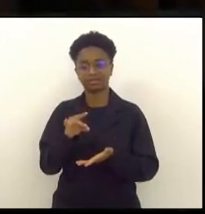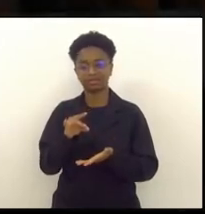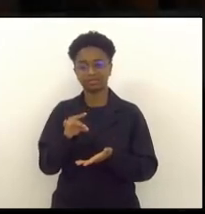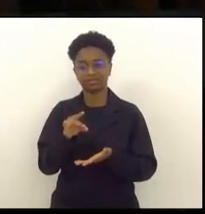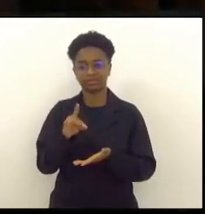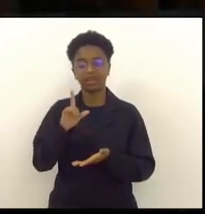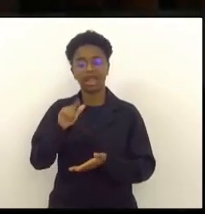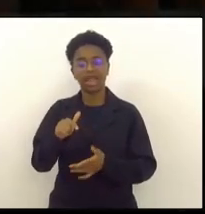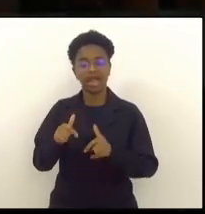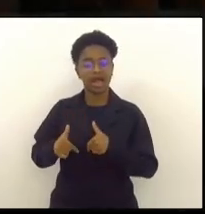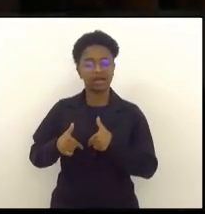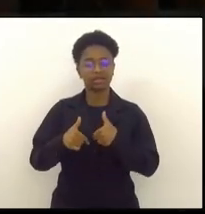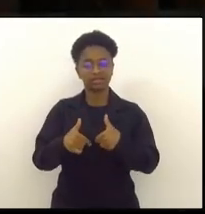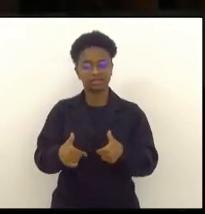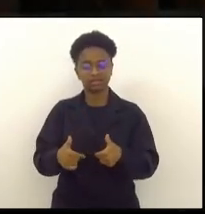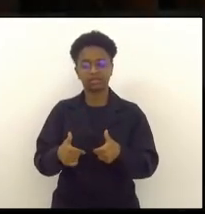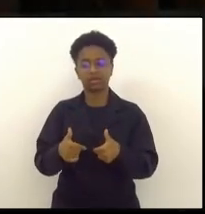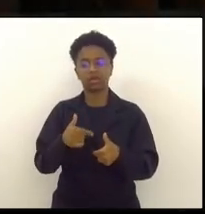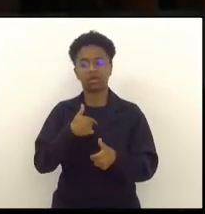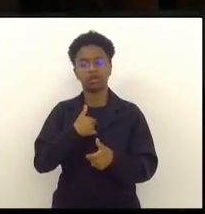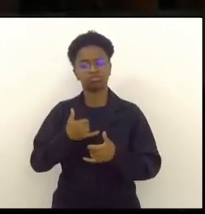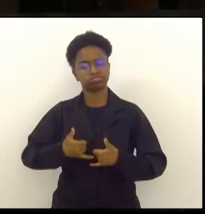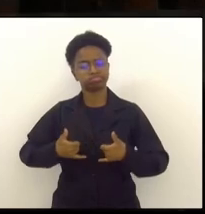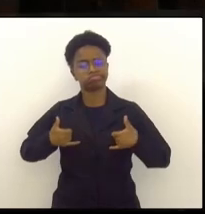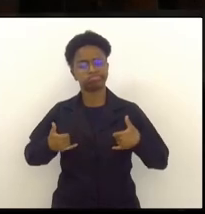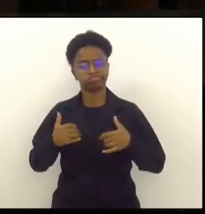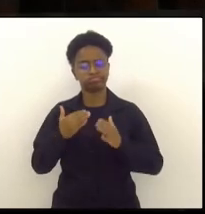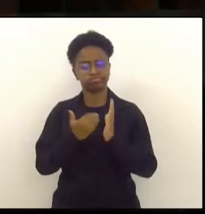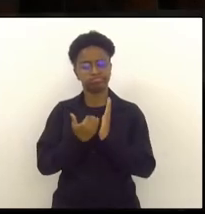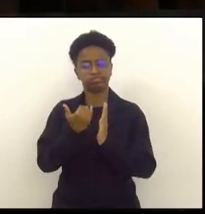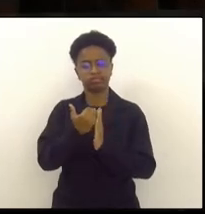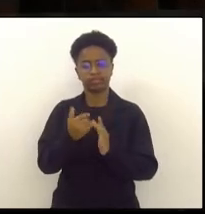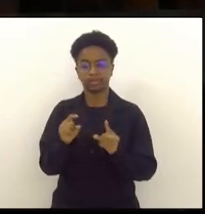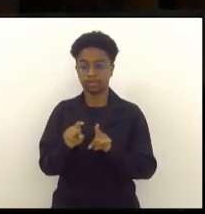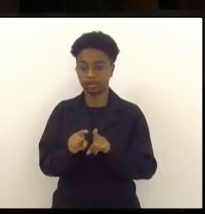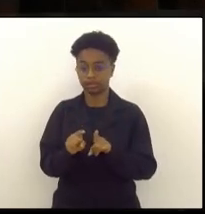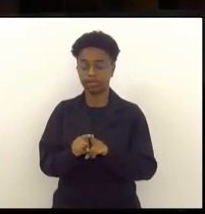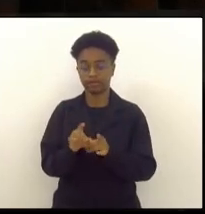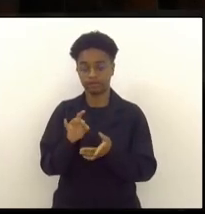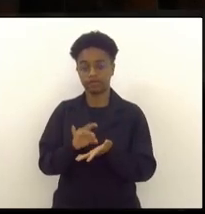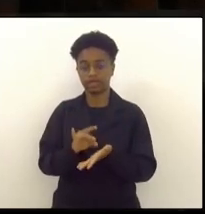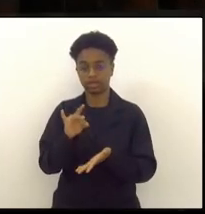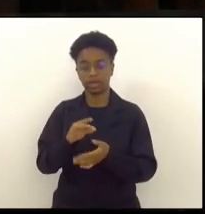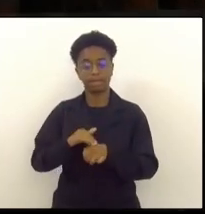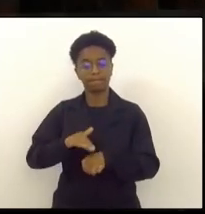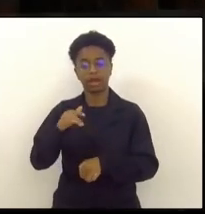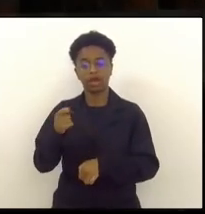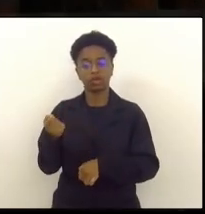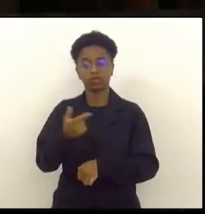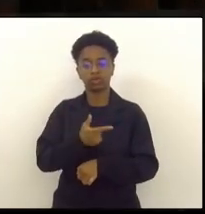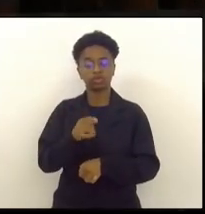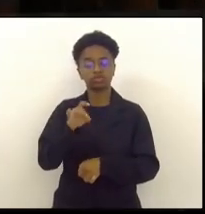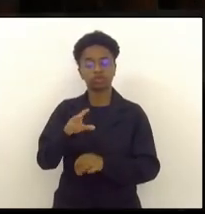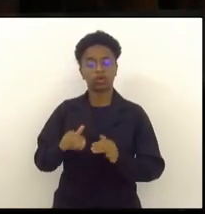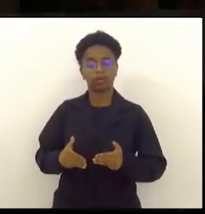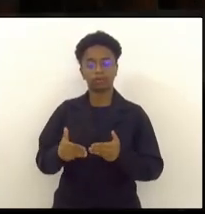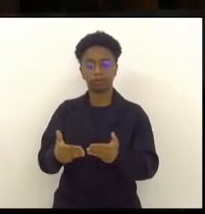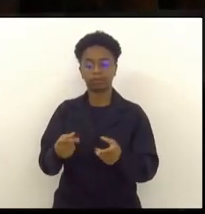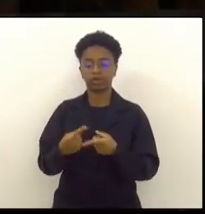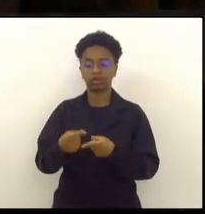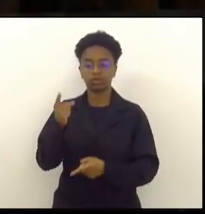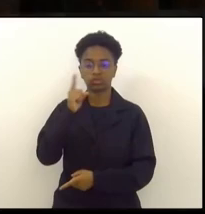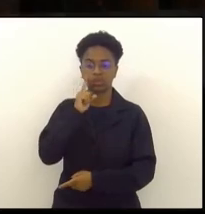uma das iniciativas das quais eu mais me orgulho. E ela vai realmente além das funções ministeriais. Porque o dia a dia